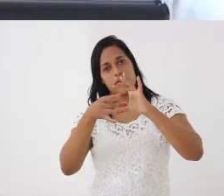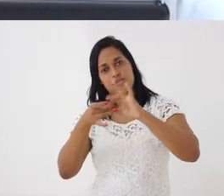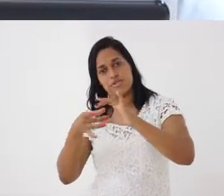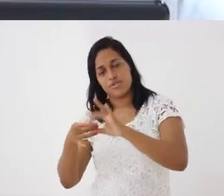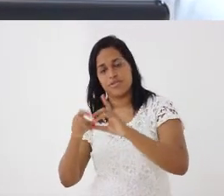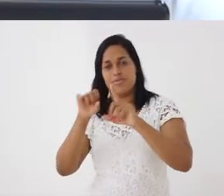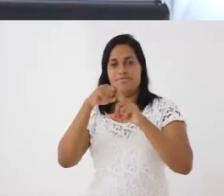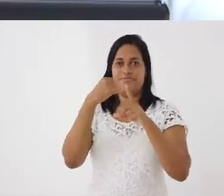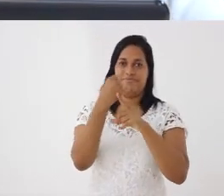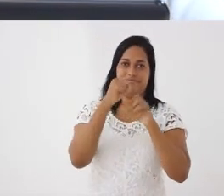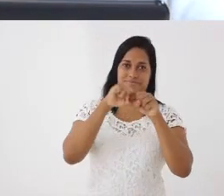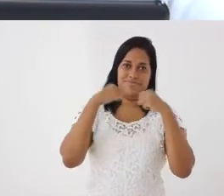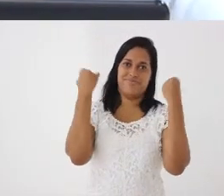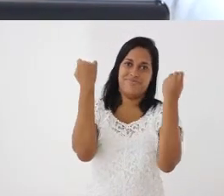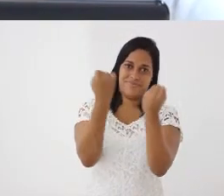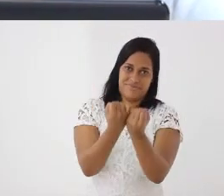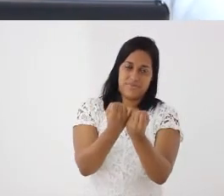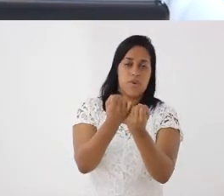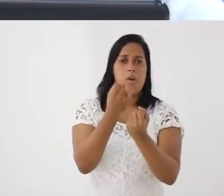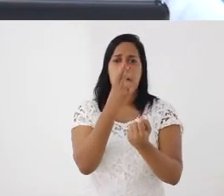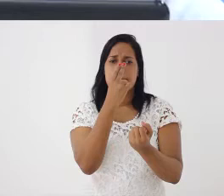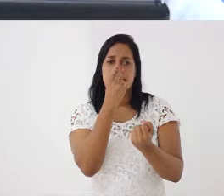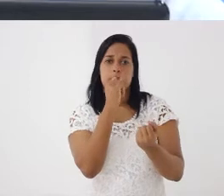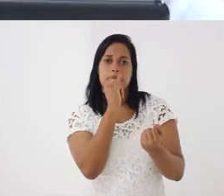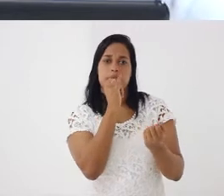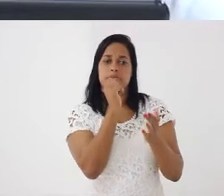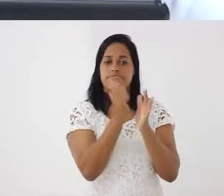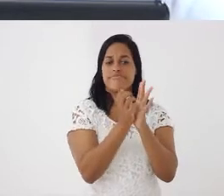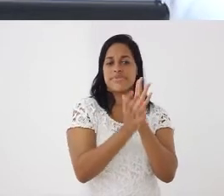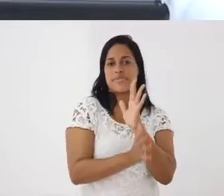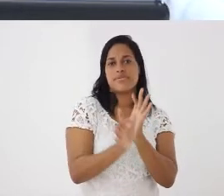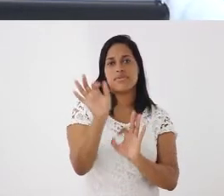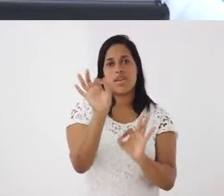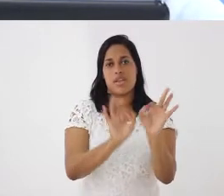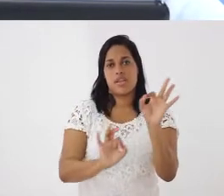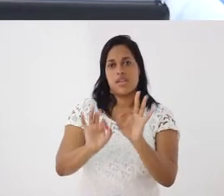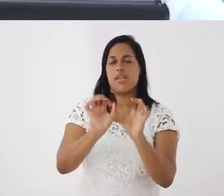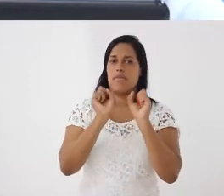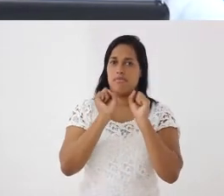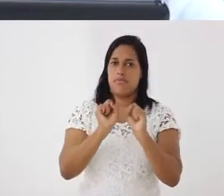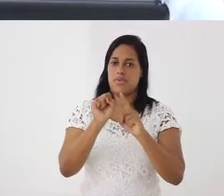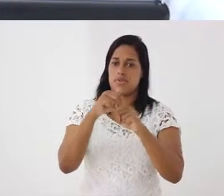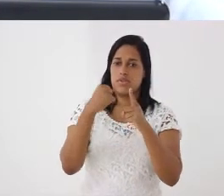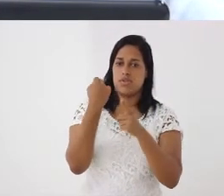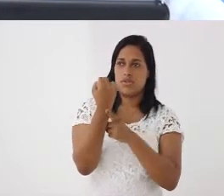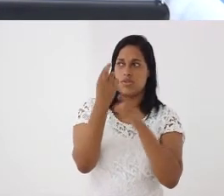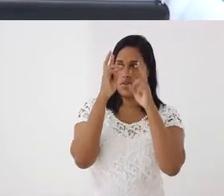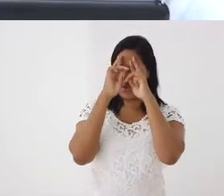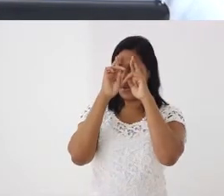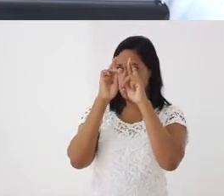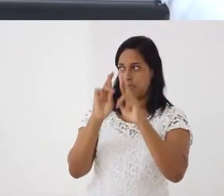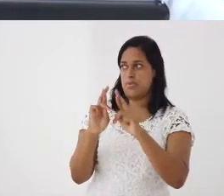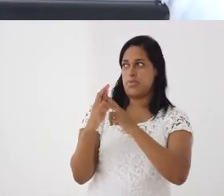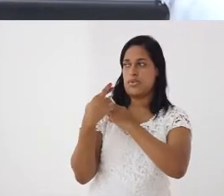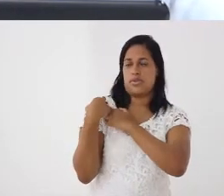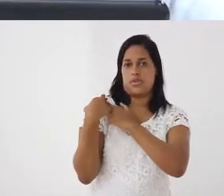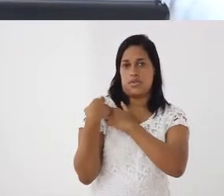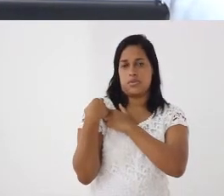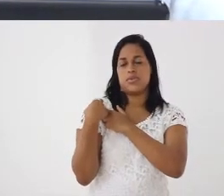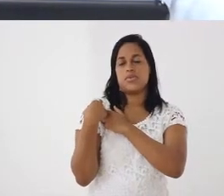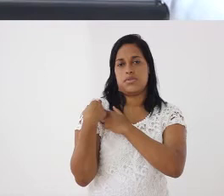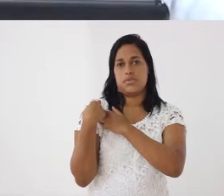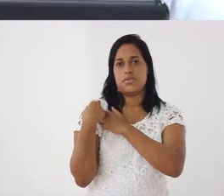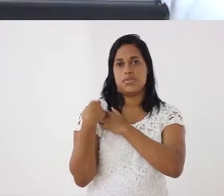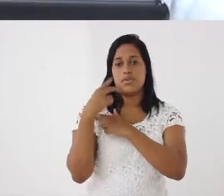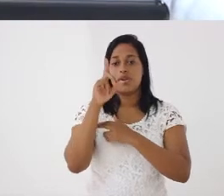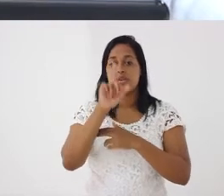geral. Uma mesma atividade organizacional pode ser socialmente responsável em dado